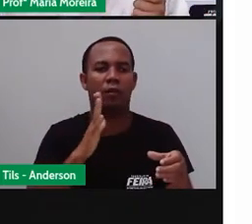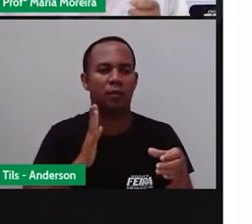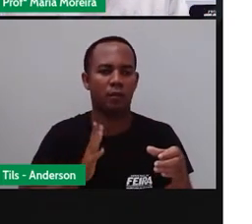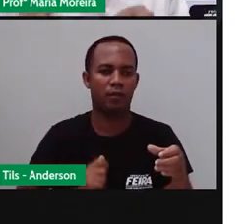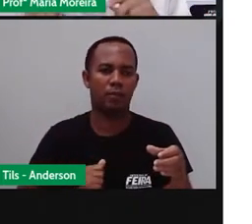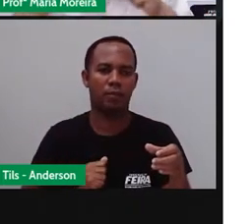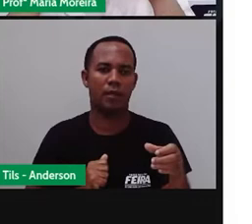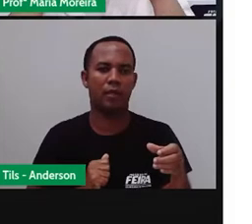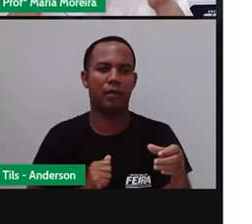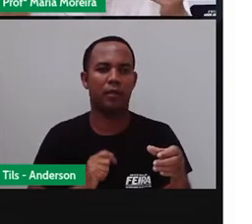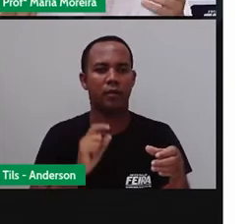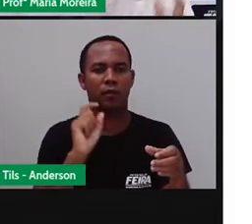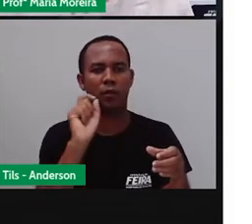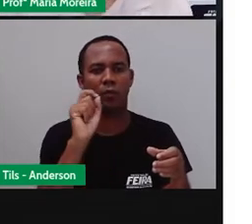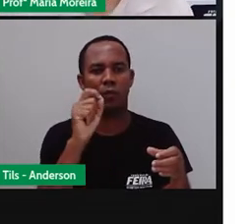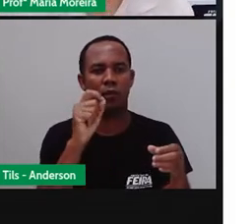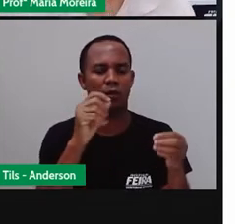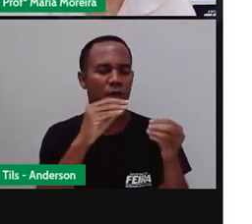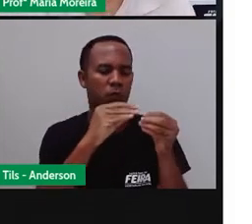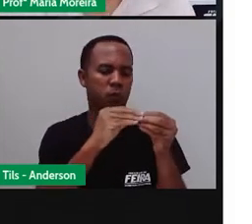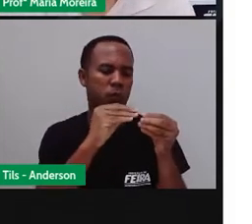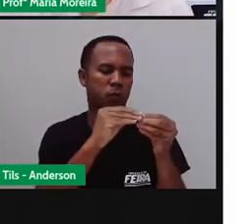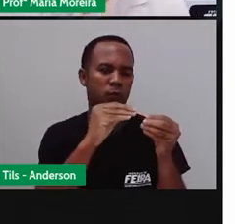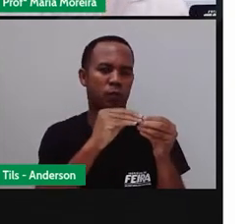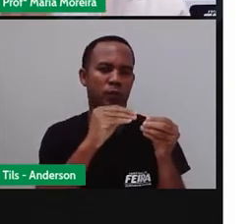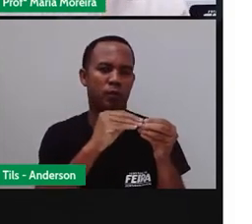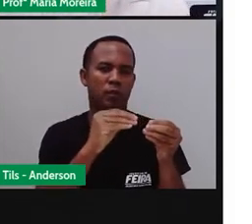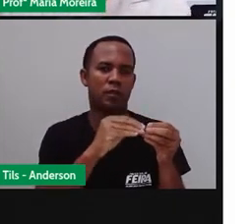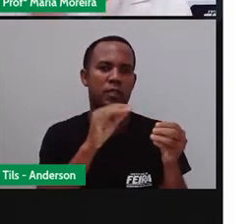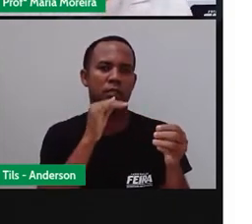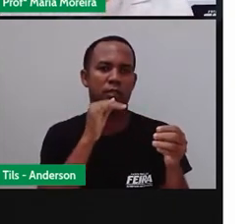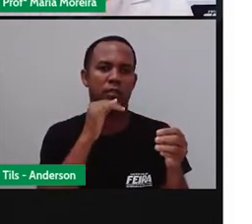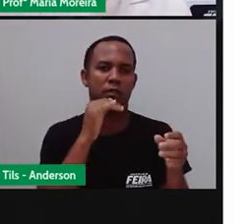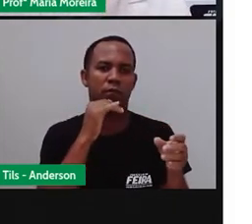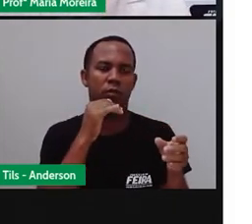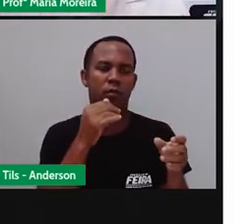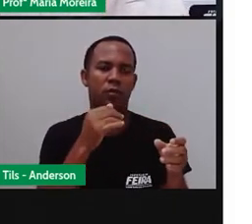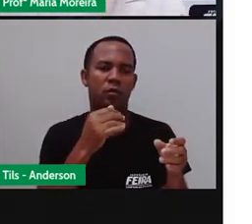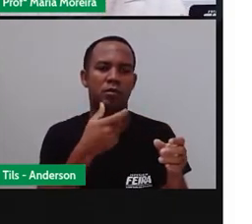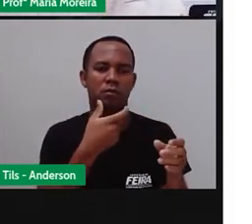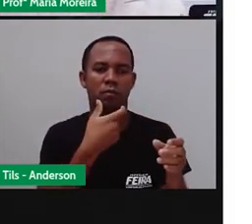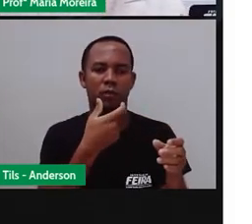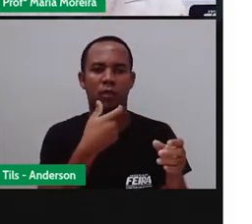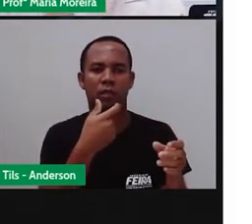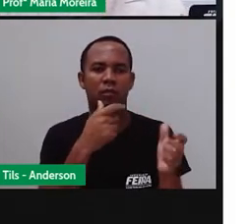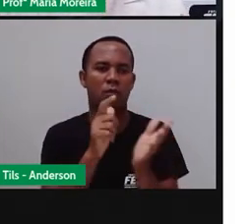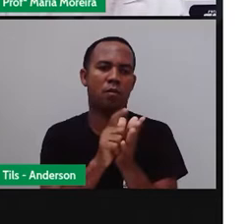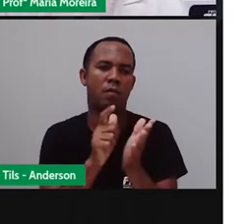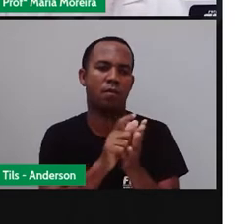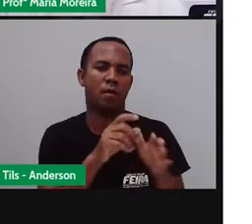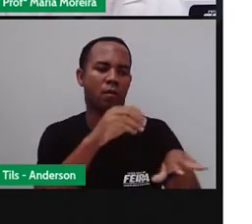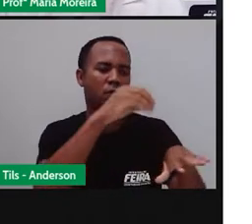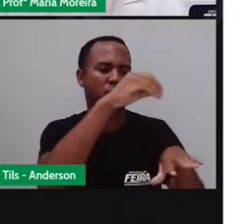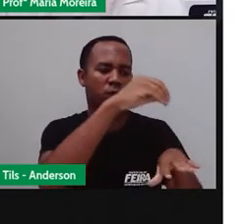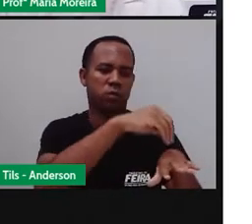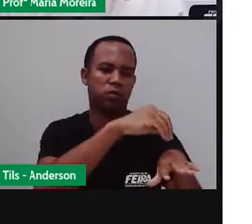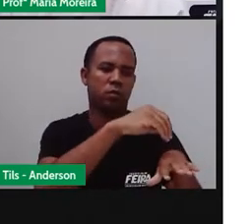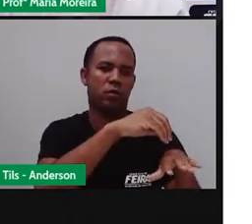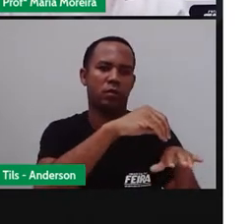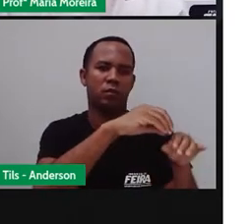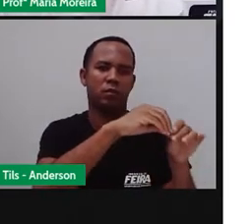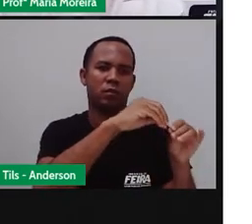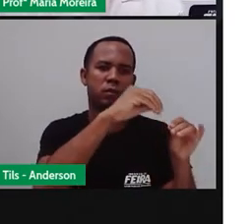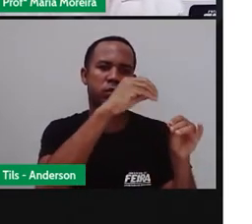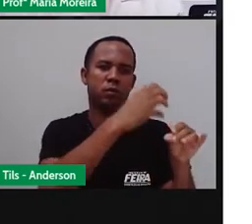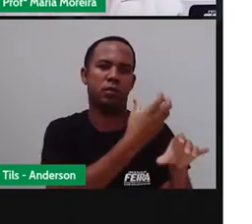iria adentrar, não iria entrar aqui no piloto. Já em um biscoito, em um pedaço de papel higiênico, guardanapo, se eu coloco nesse líquido,